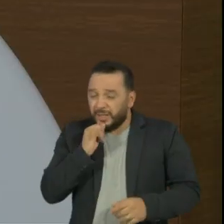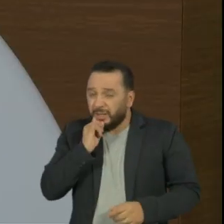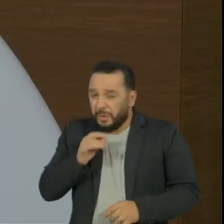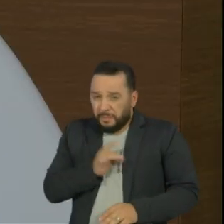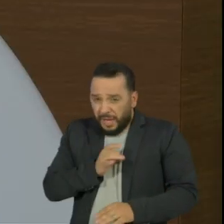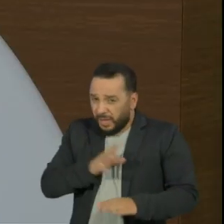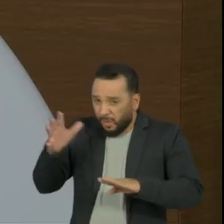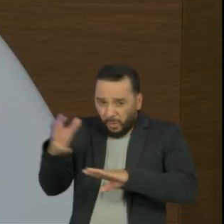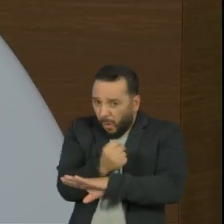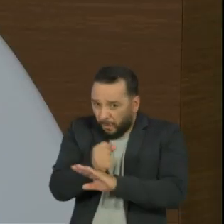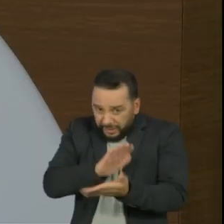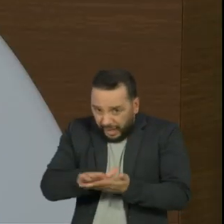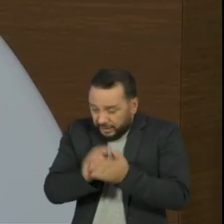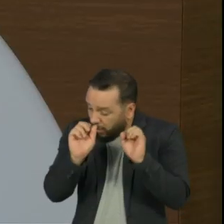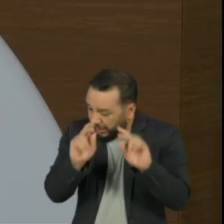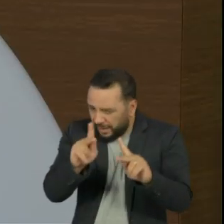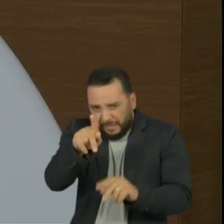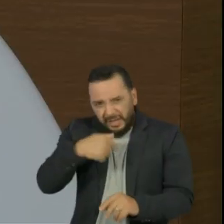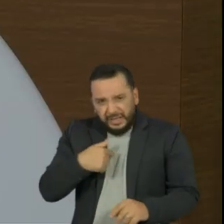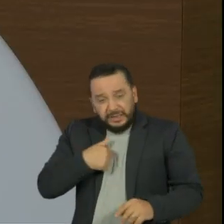que é o pior momento da democracia até aqui?